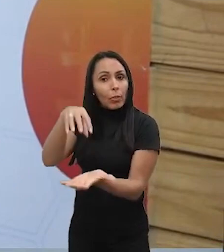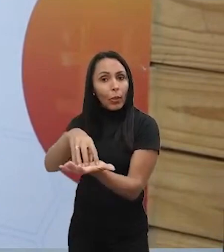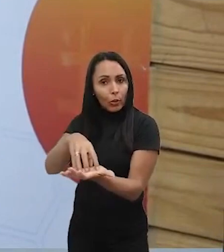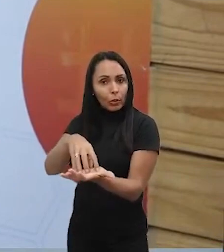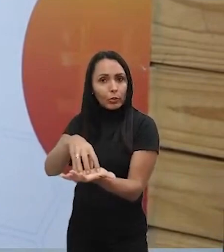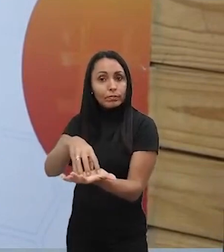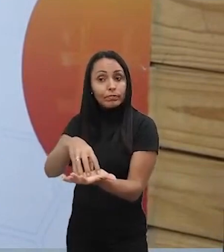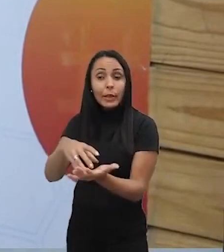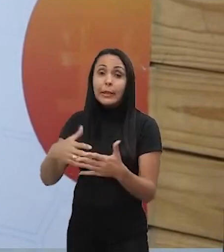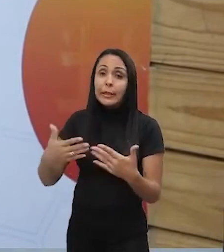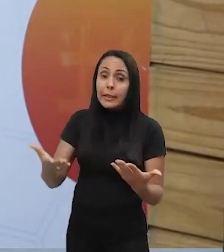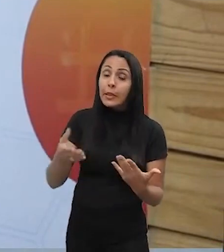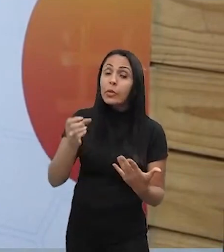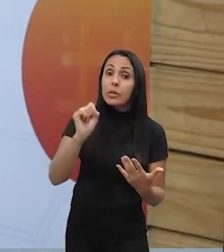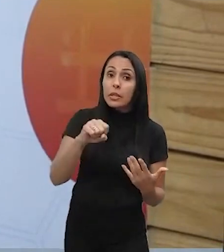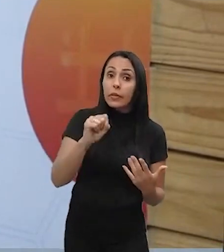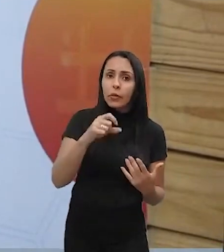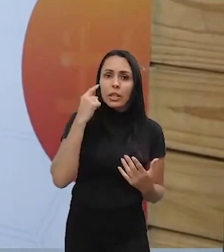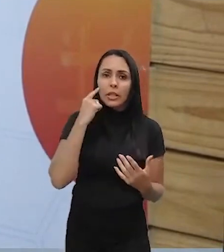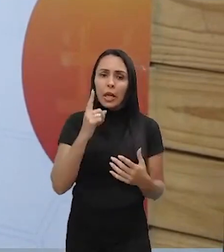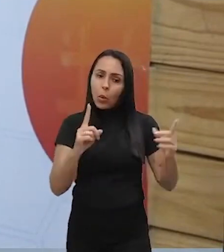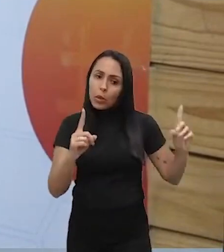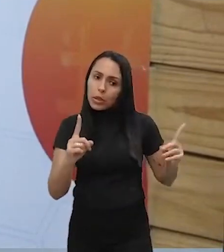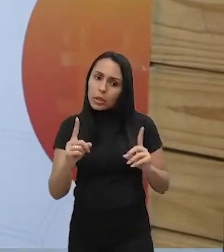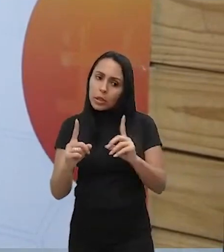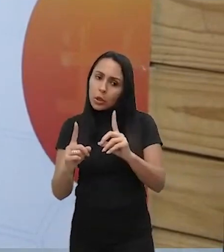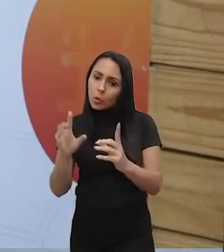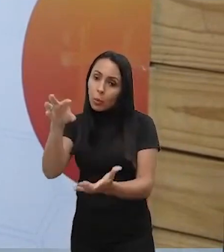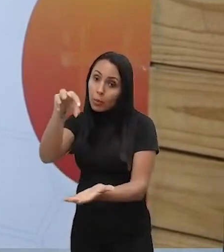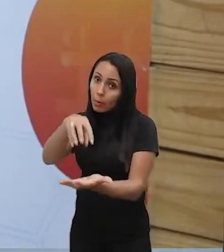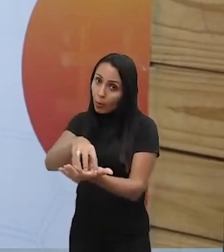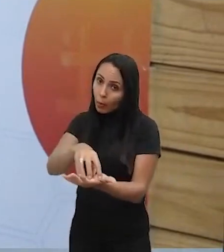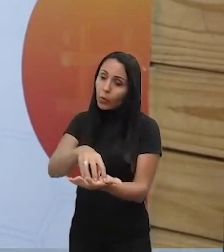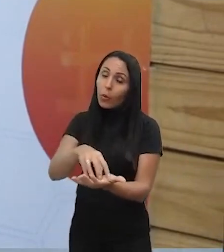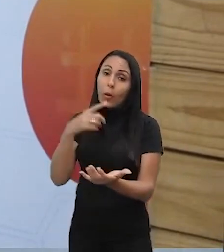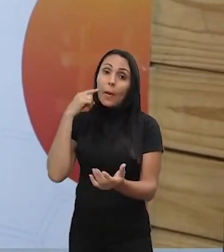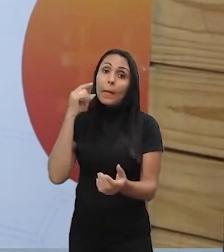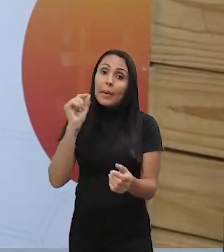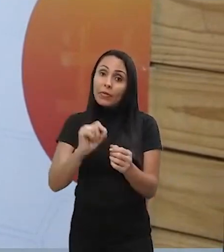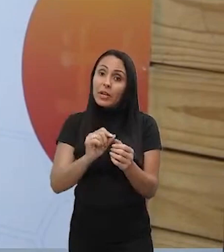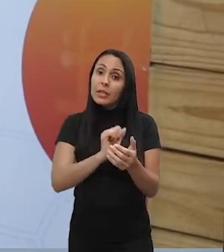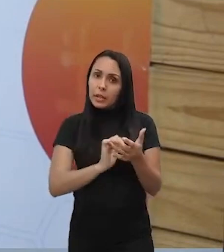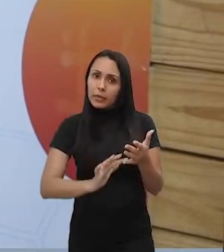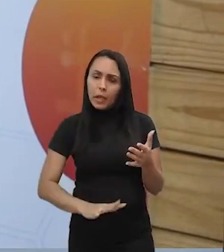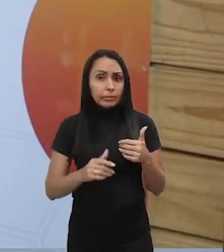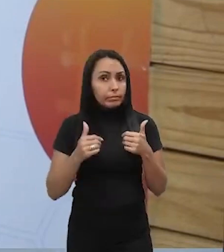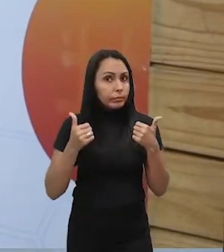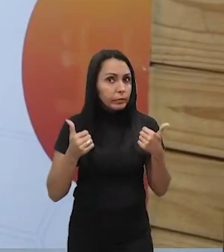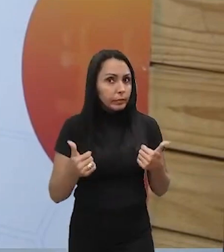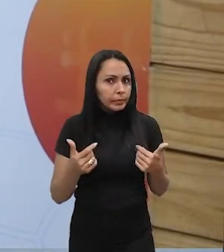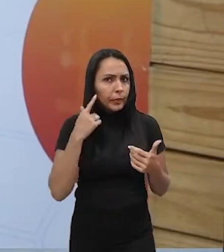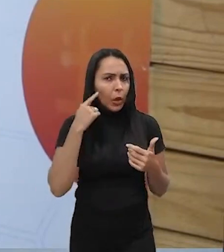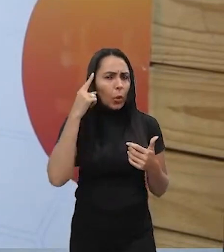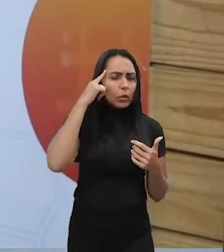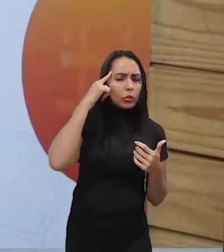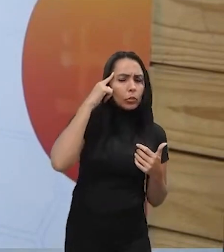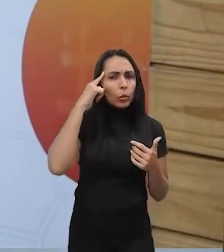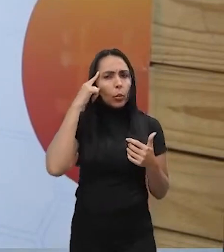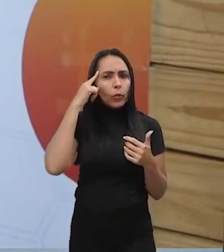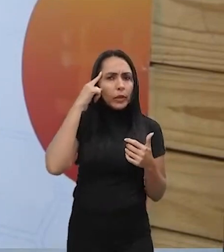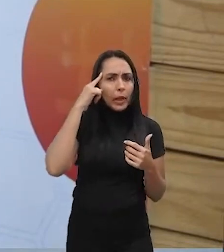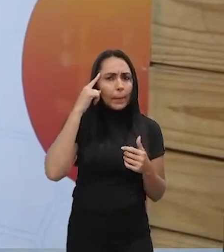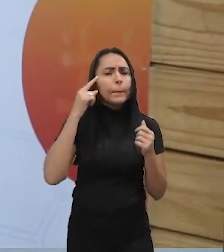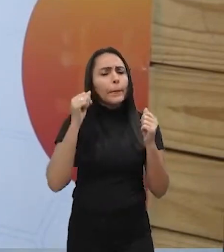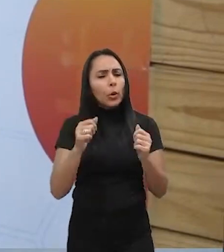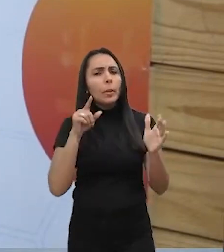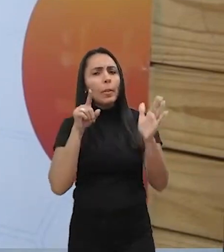Então, sim, vocês terão que ir ao polo para fazer as atividades, tá certo? Se vocês tiverem alguma dúvida, vocês podem entrar em